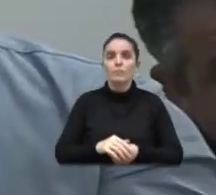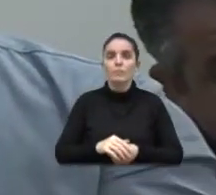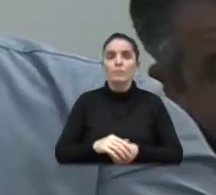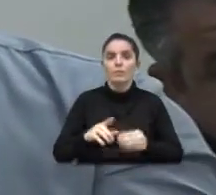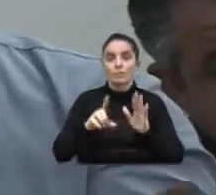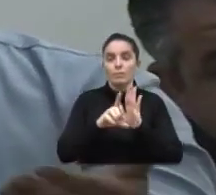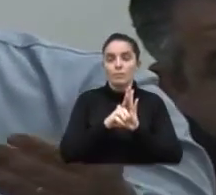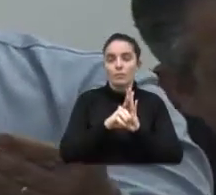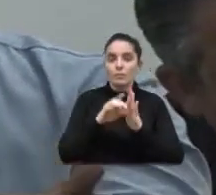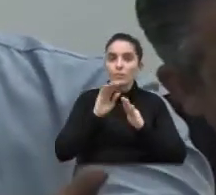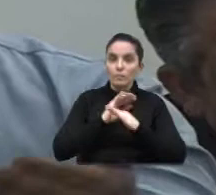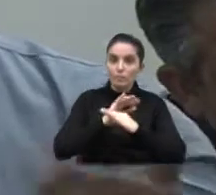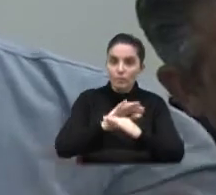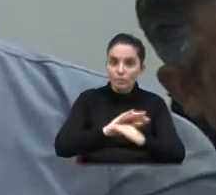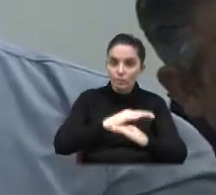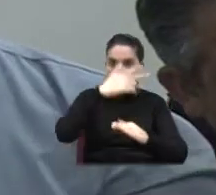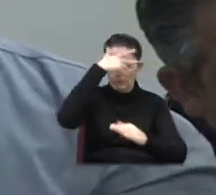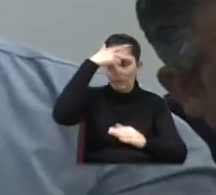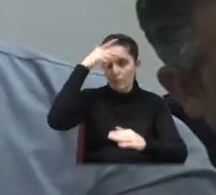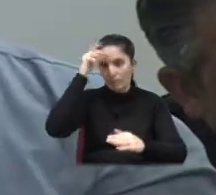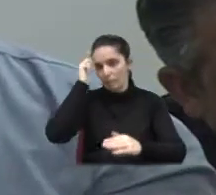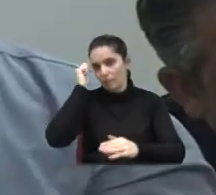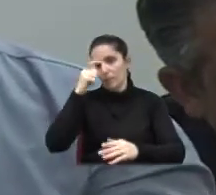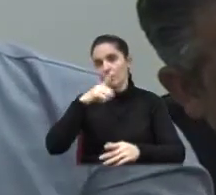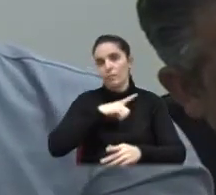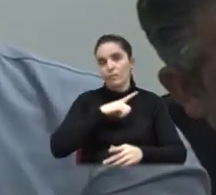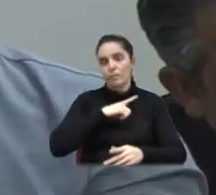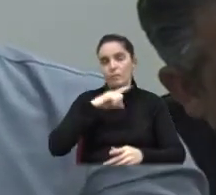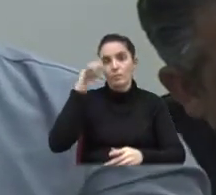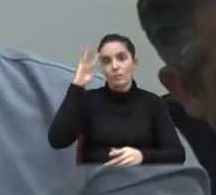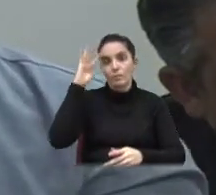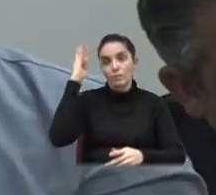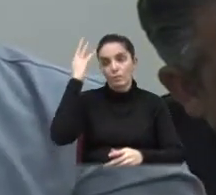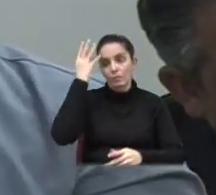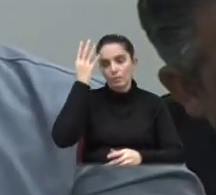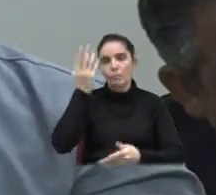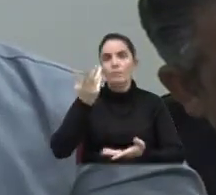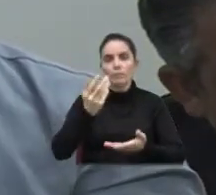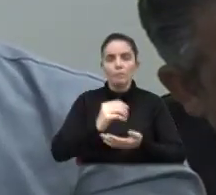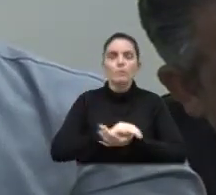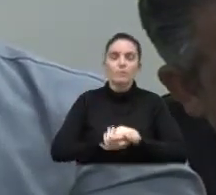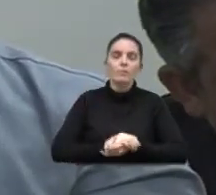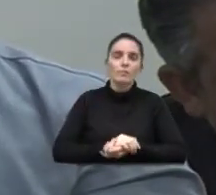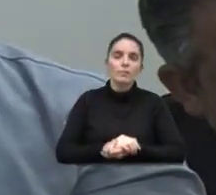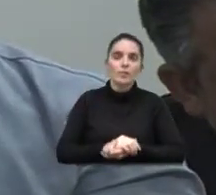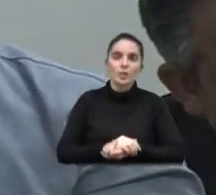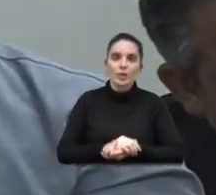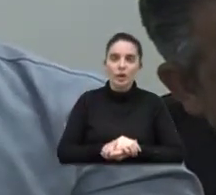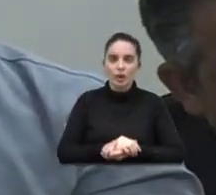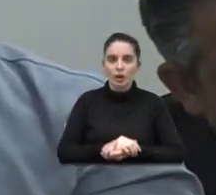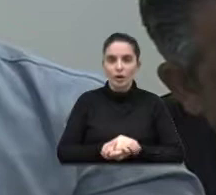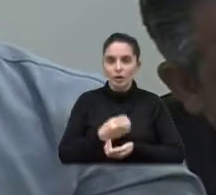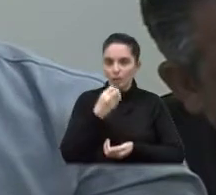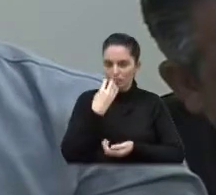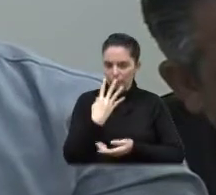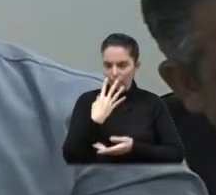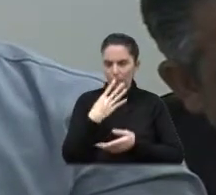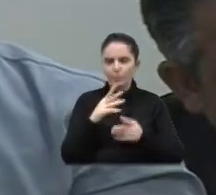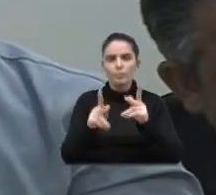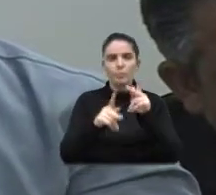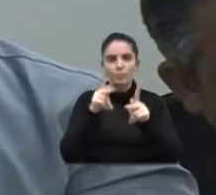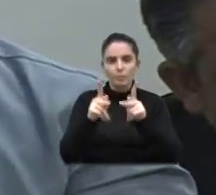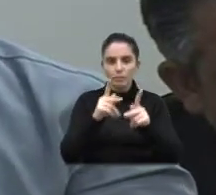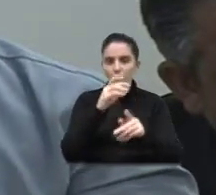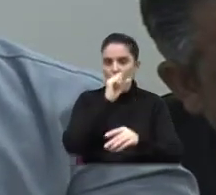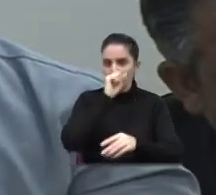à prefeitura para chegarmos a uma solução. E a solução, com certeza, é a benfeitoria para o povo da cidade de Limeira.